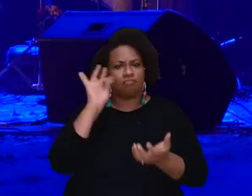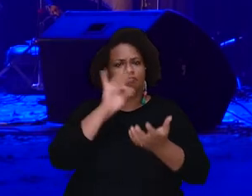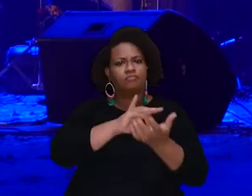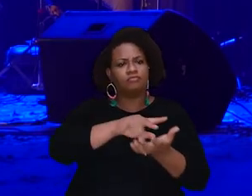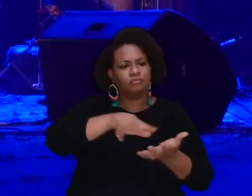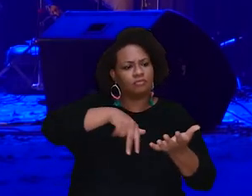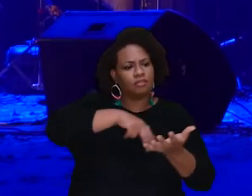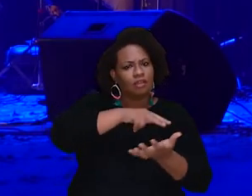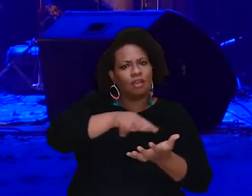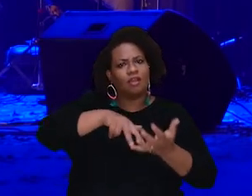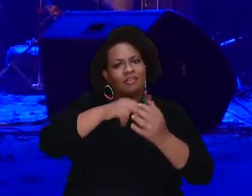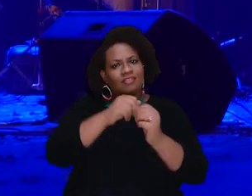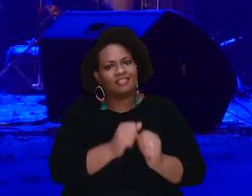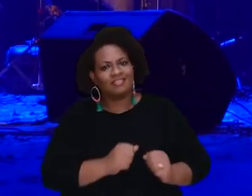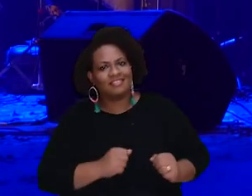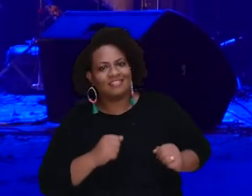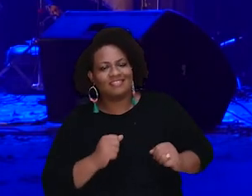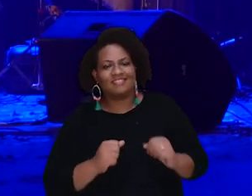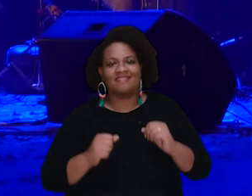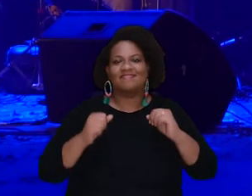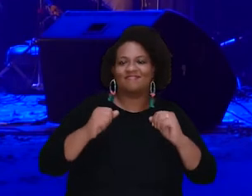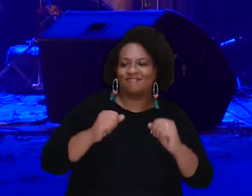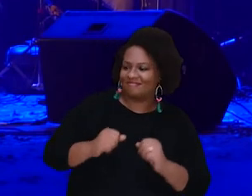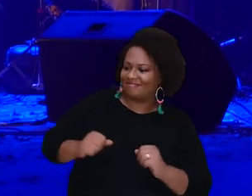tocar birimbau e dançar afoxé.